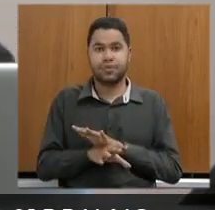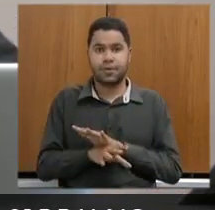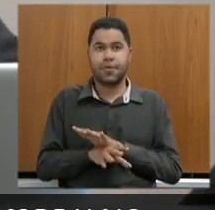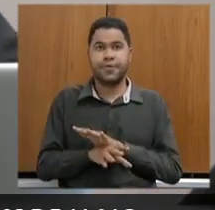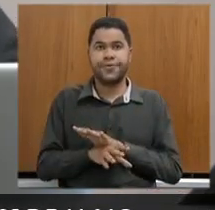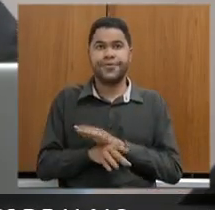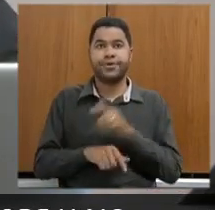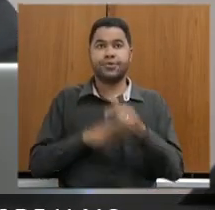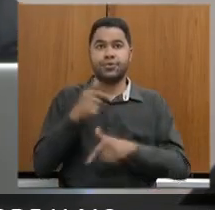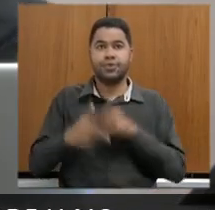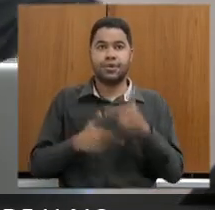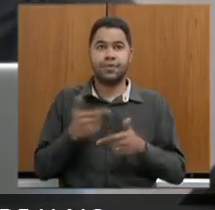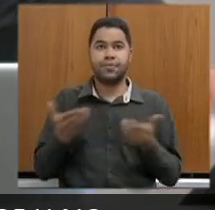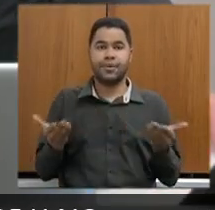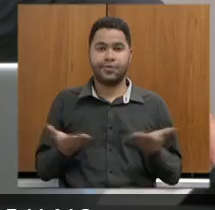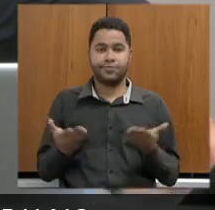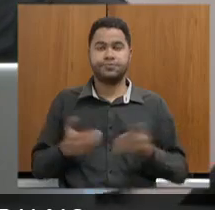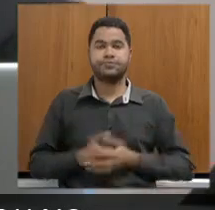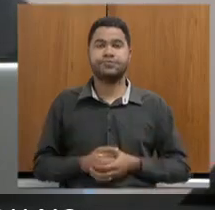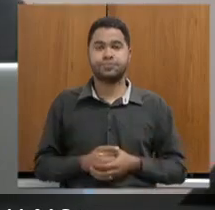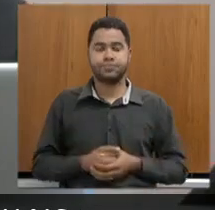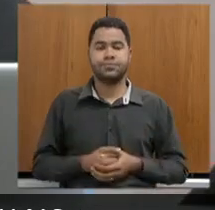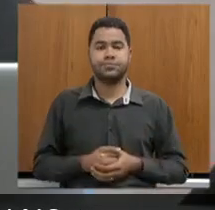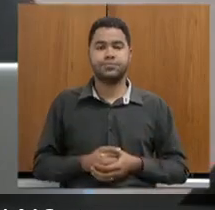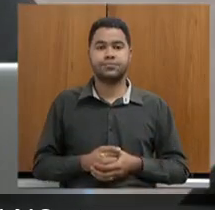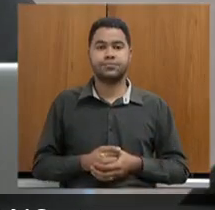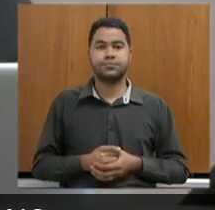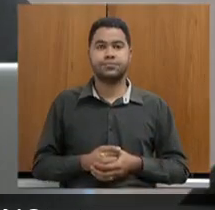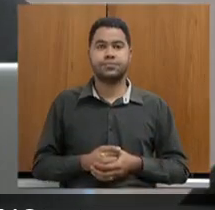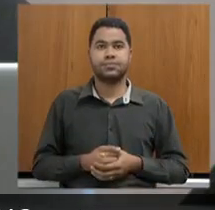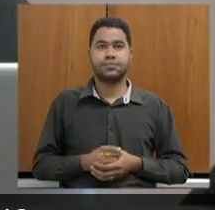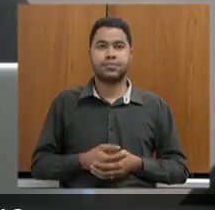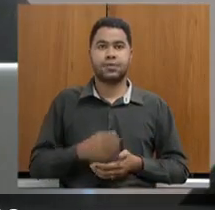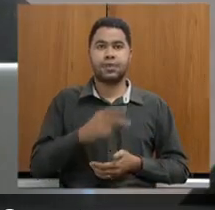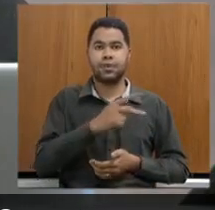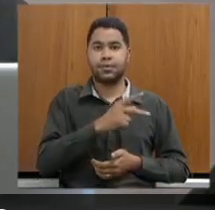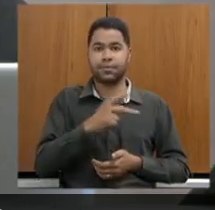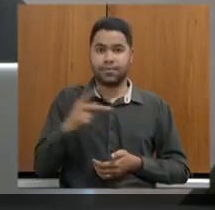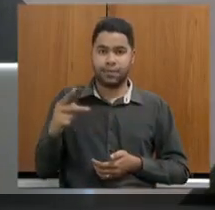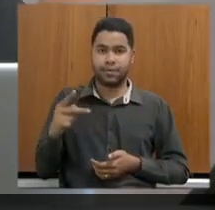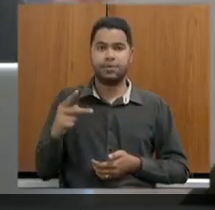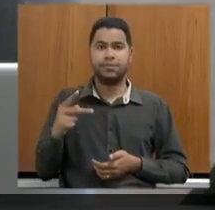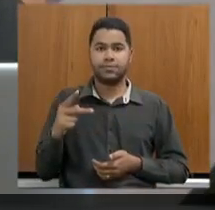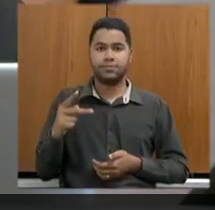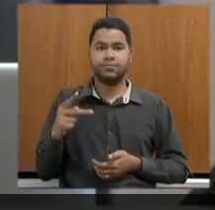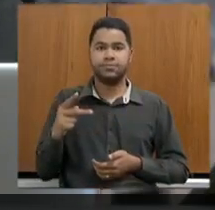dos trabalhos é a presidência em